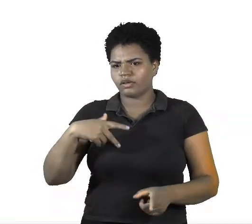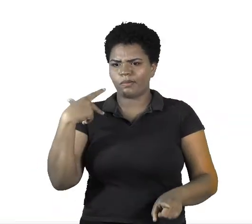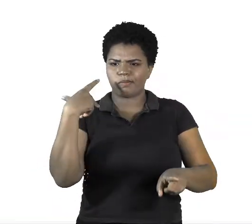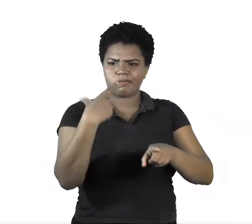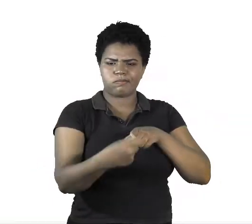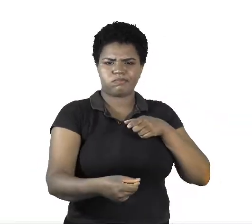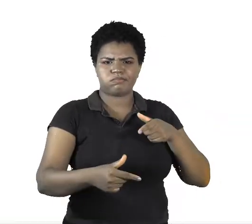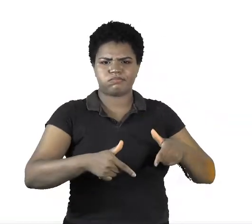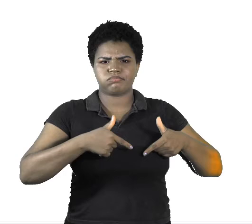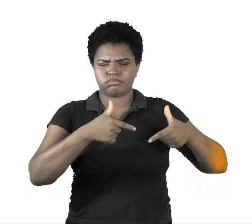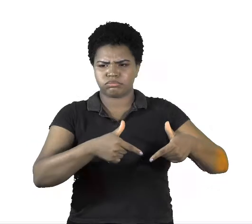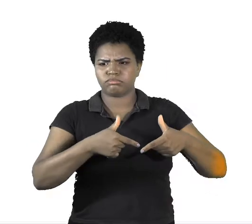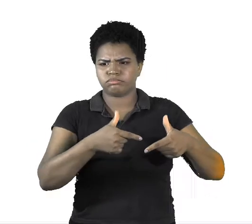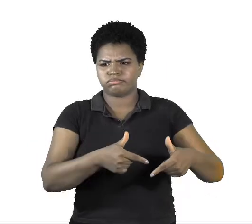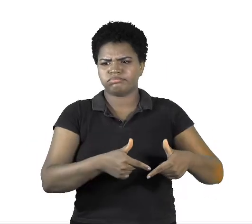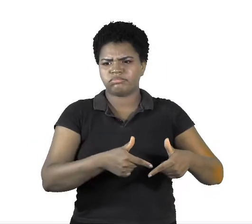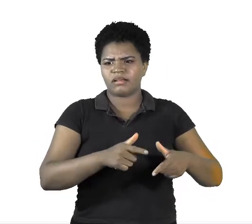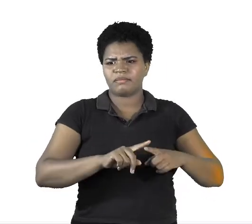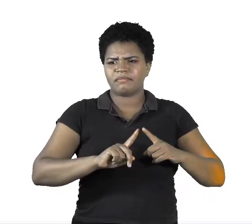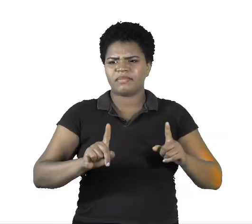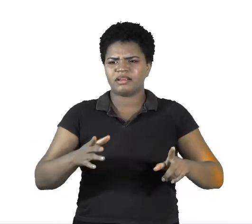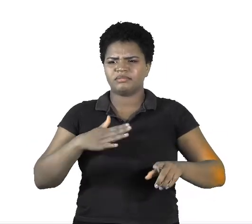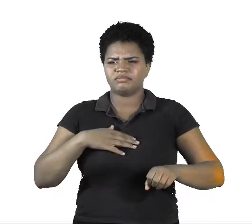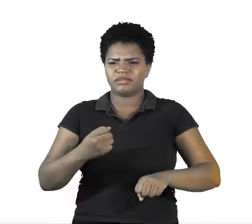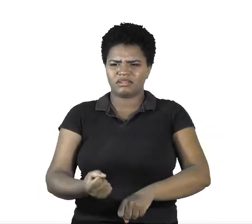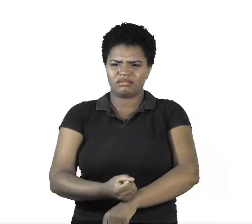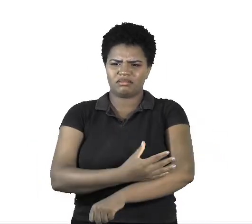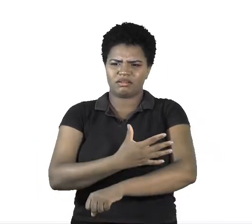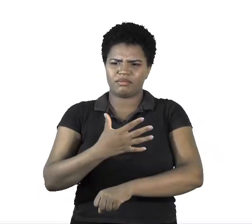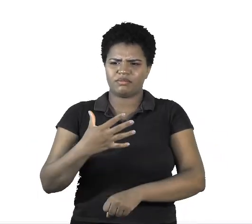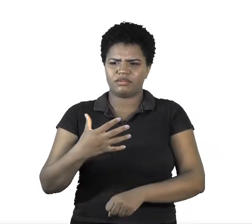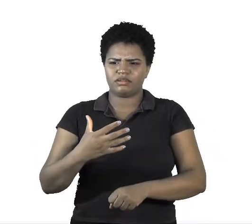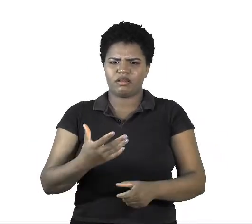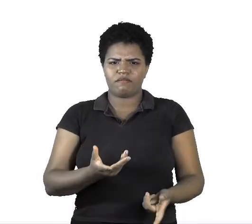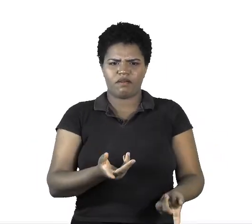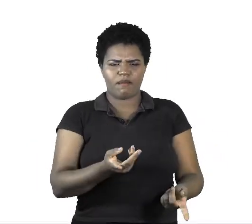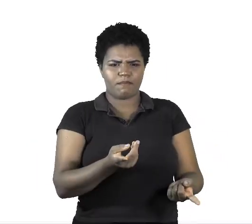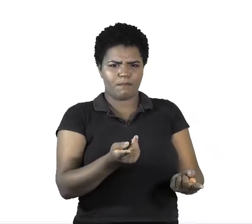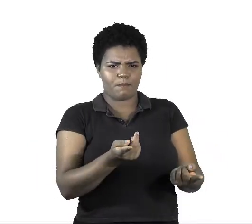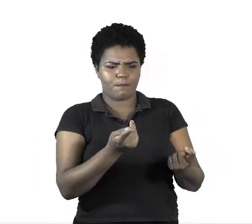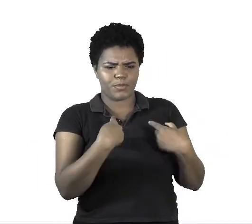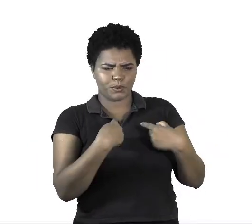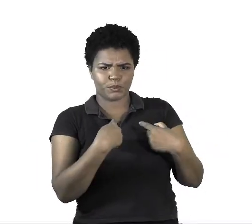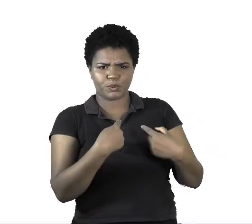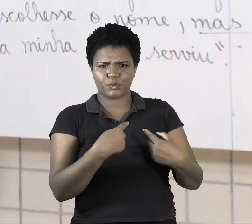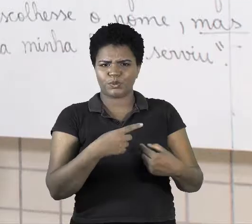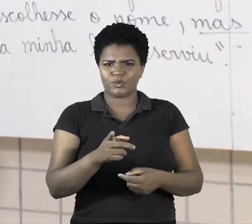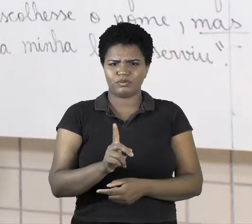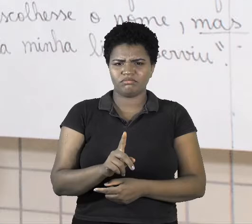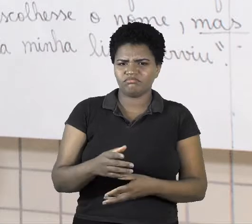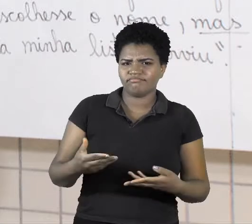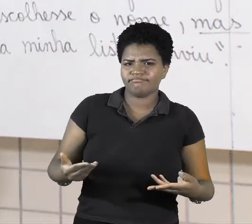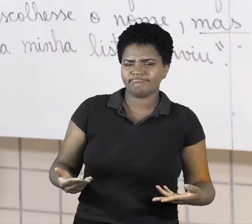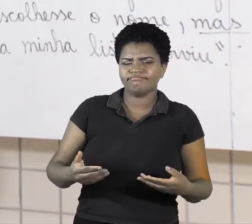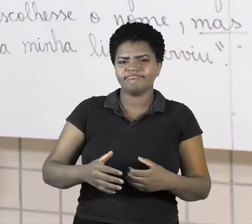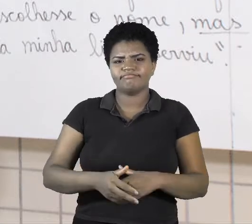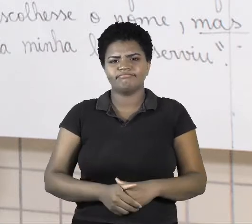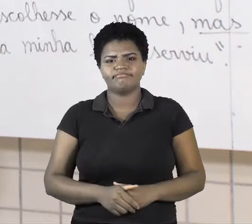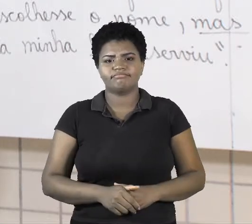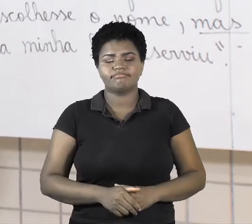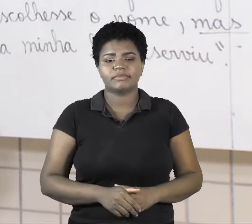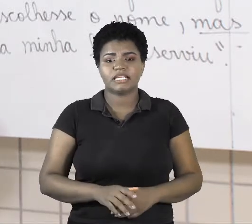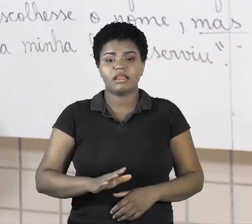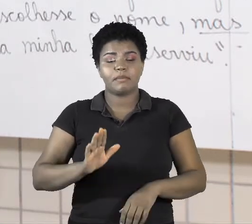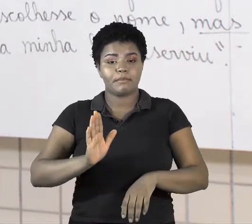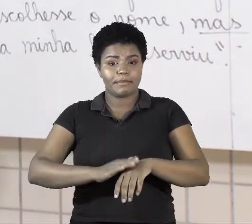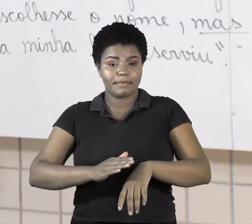mas será que minhas emoções não vão acabar dominando? Vejam só que o mas, que é uma